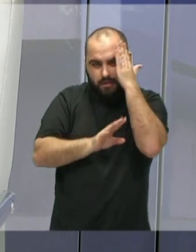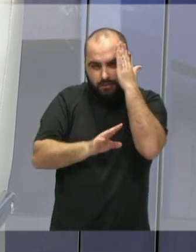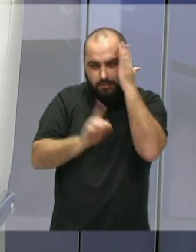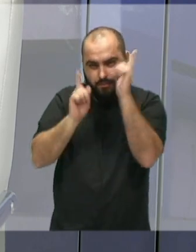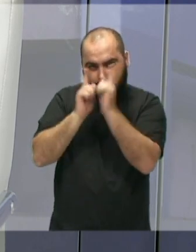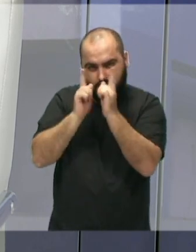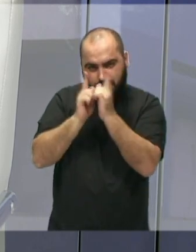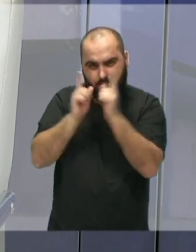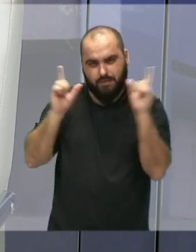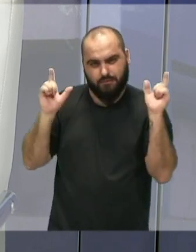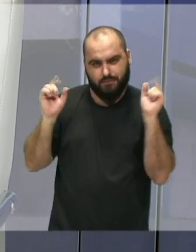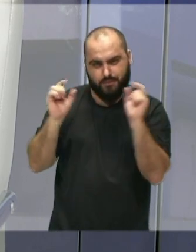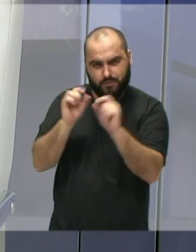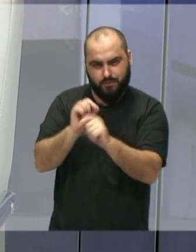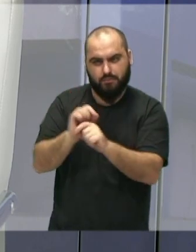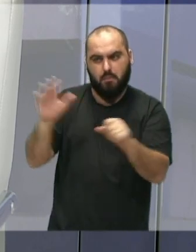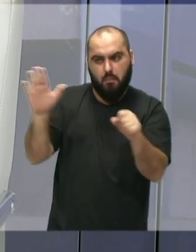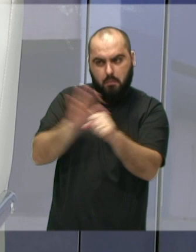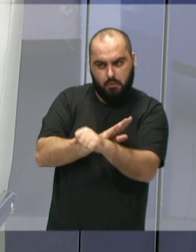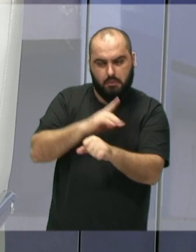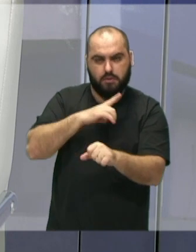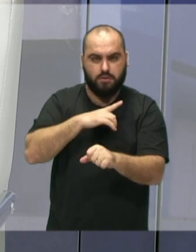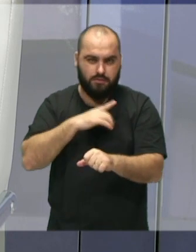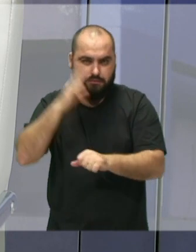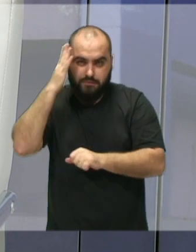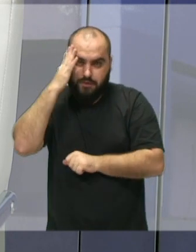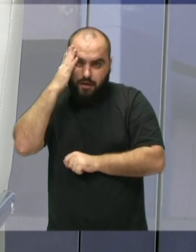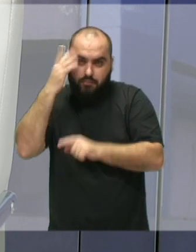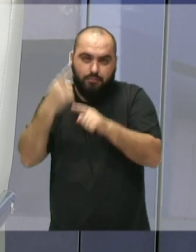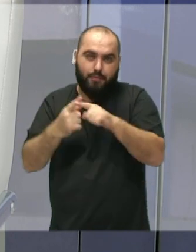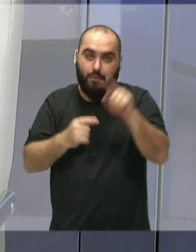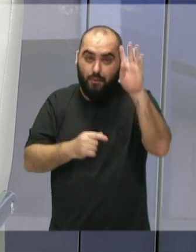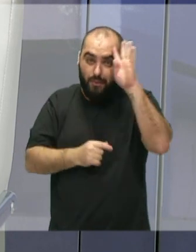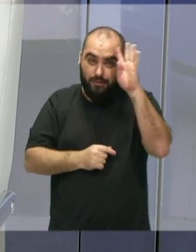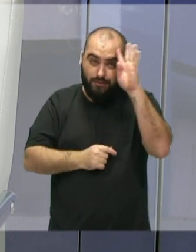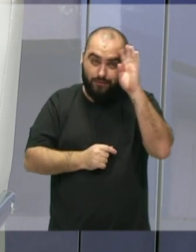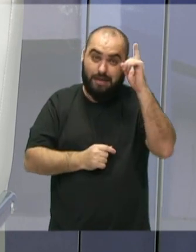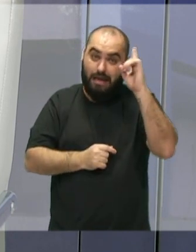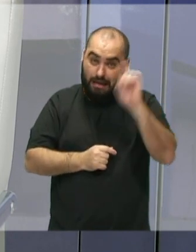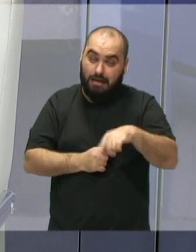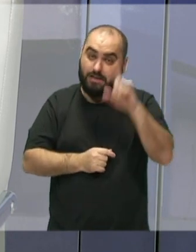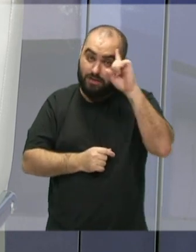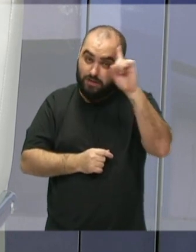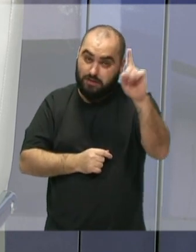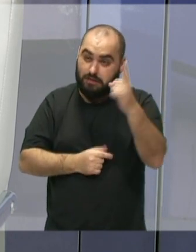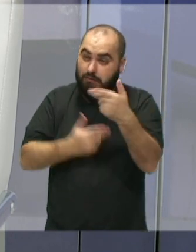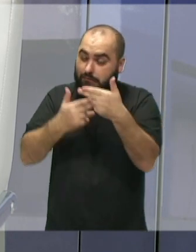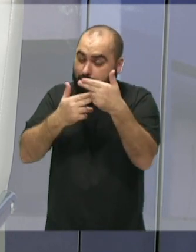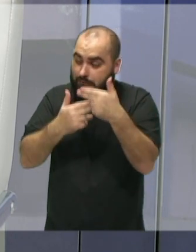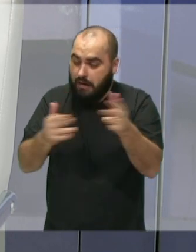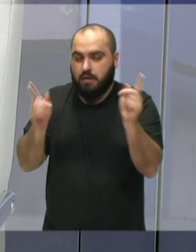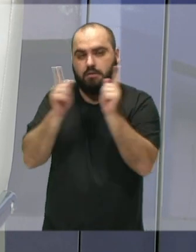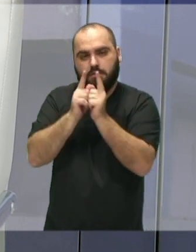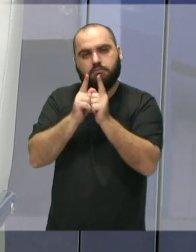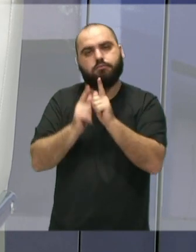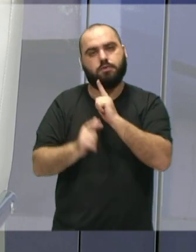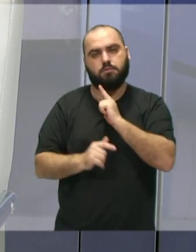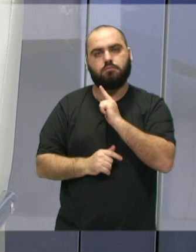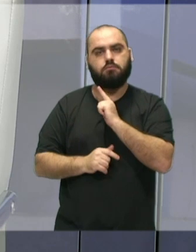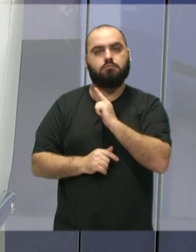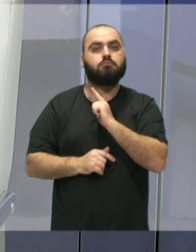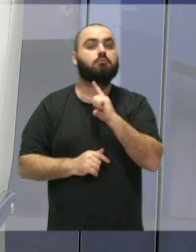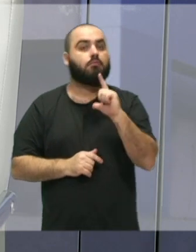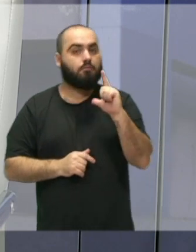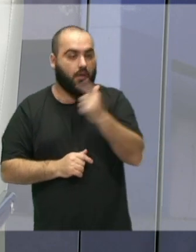por conta do câncer, que estava cheio, porque na quarta-feira realmente é um dia de vários atendimentos e ficaram